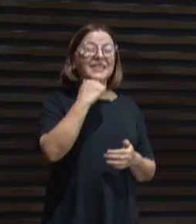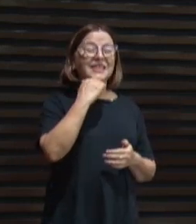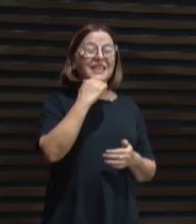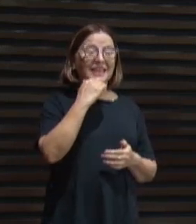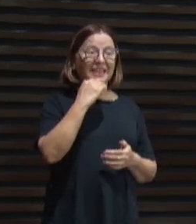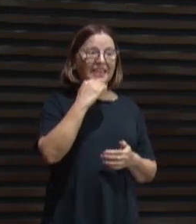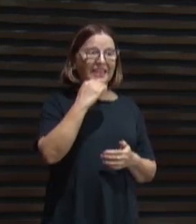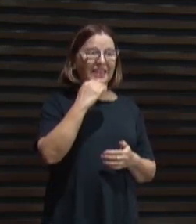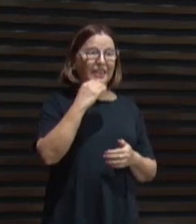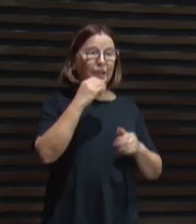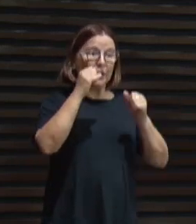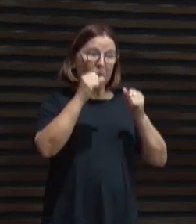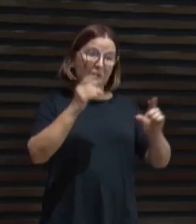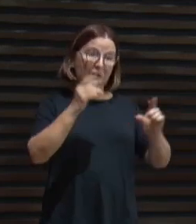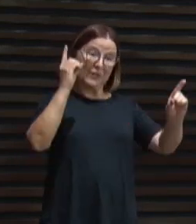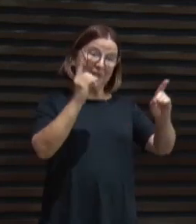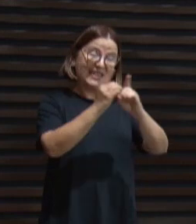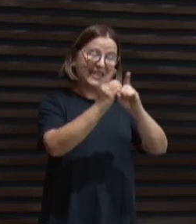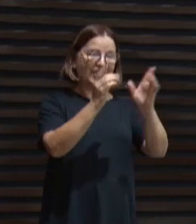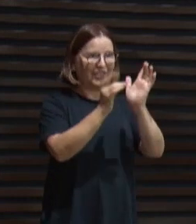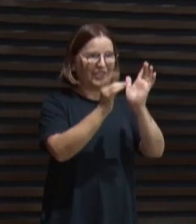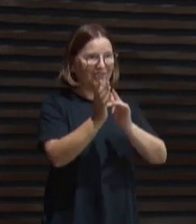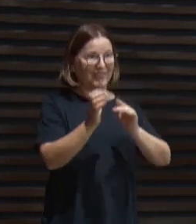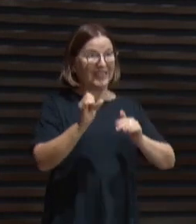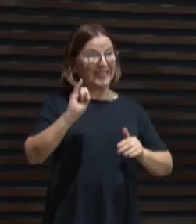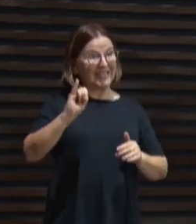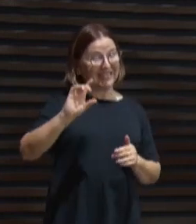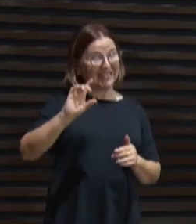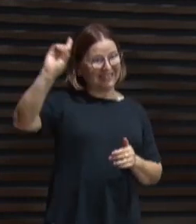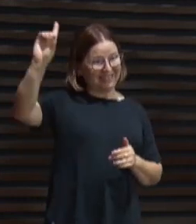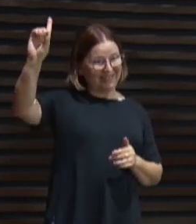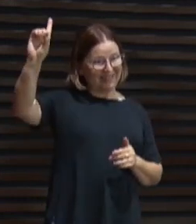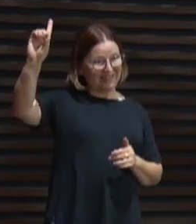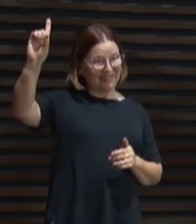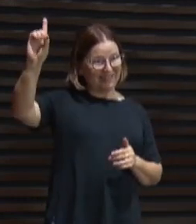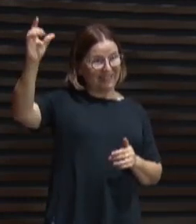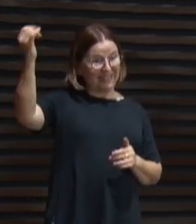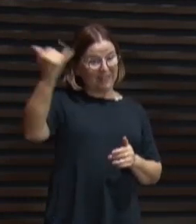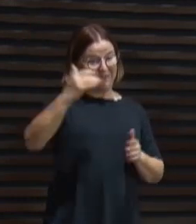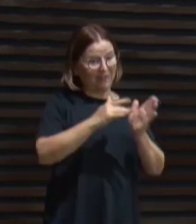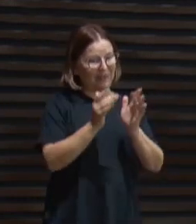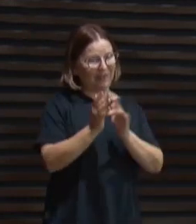vir a Jesus se o Pai que o enviou não o trouxer.